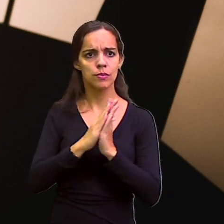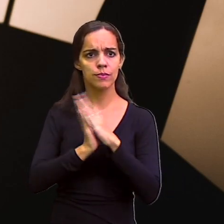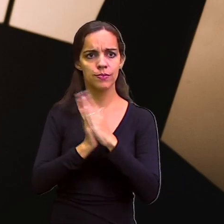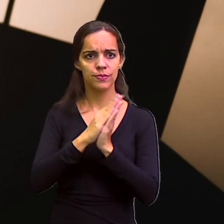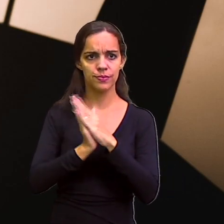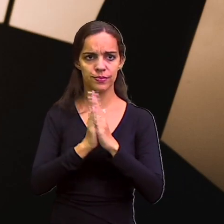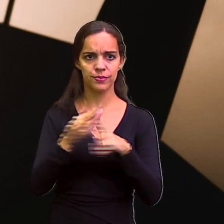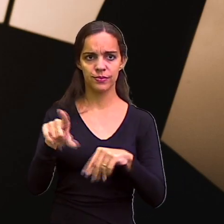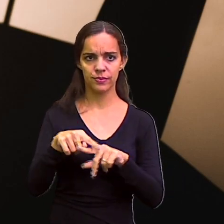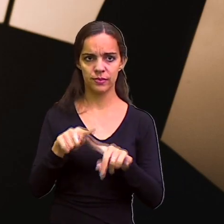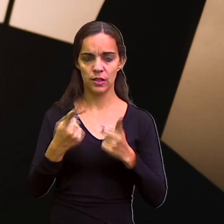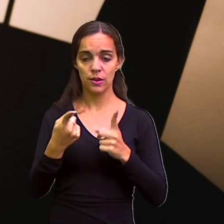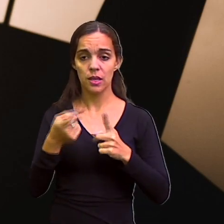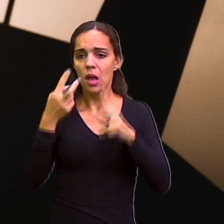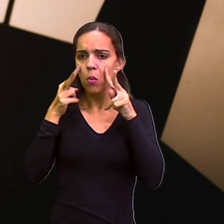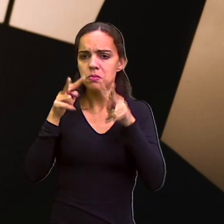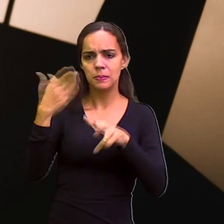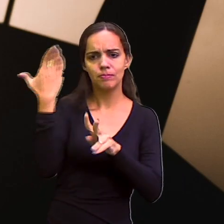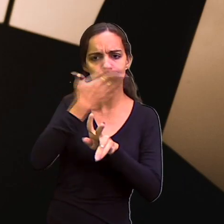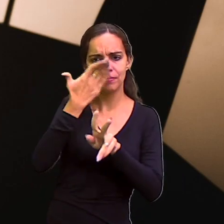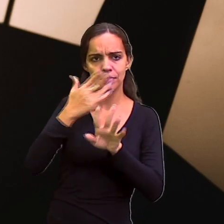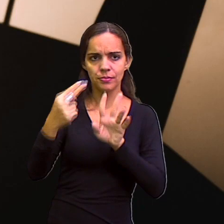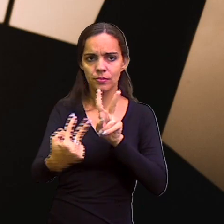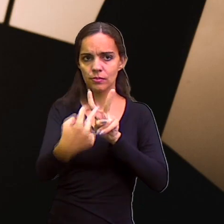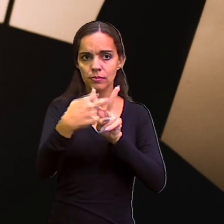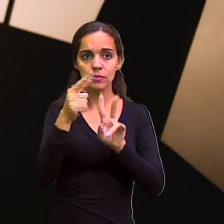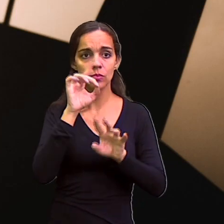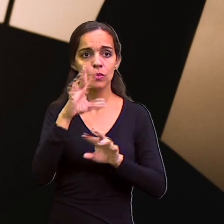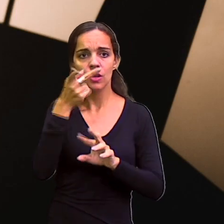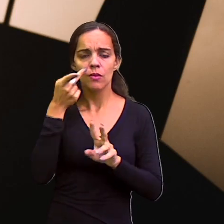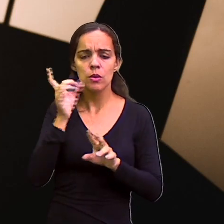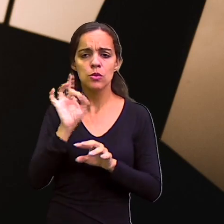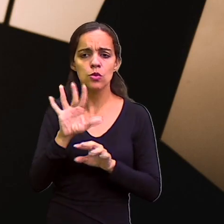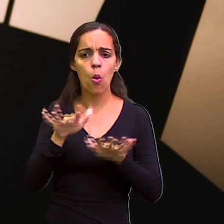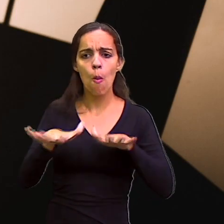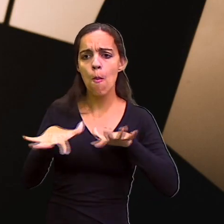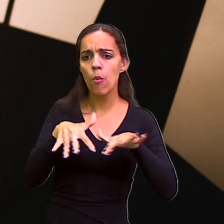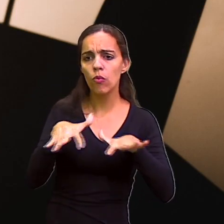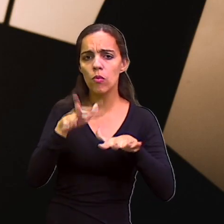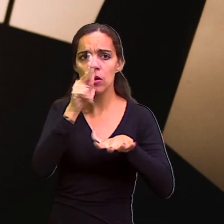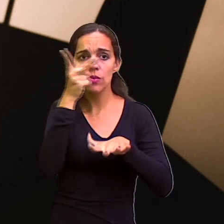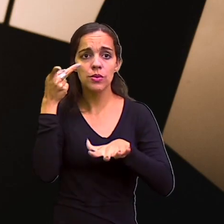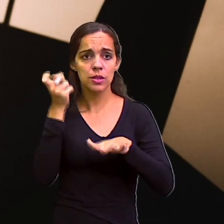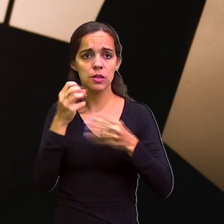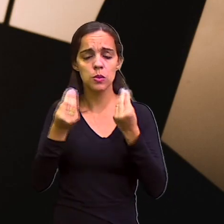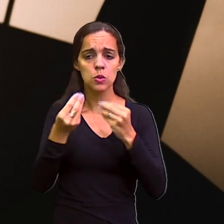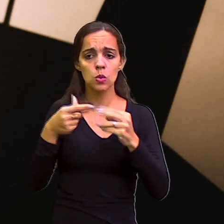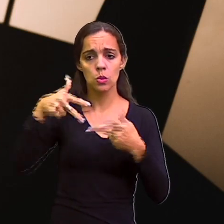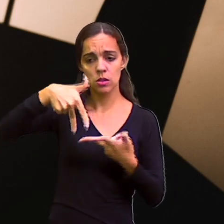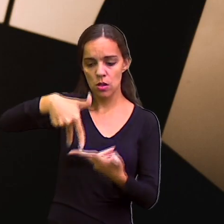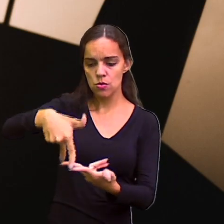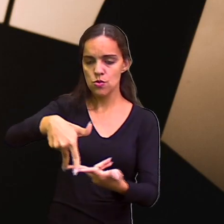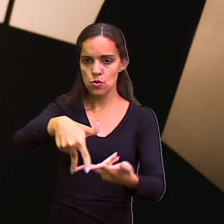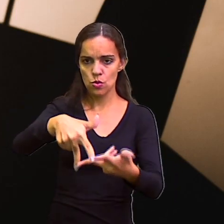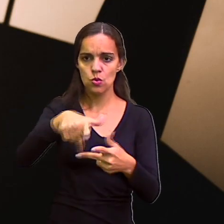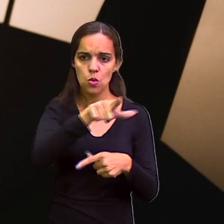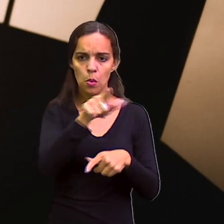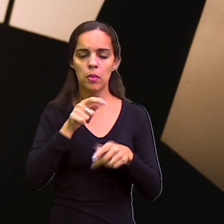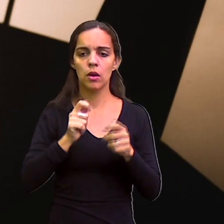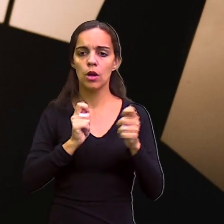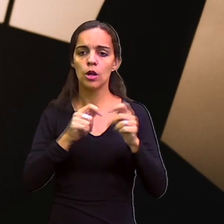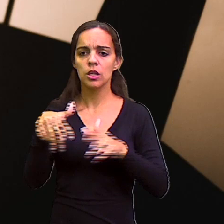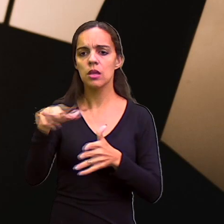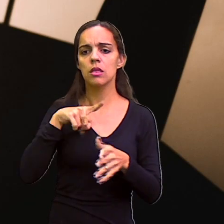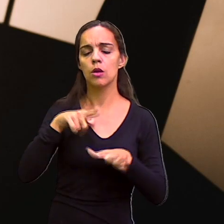não estão sendo visualizados. O que o público vê é o movimento, as formas das sombras desses objetos ou